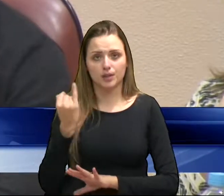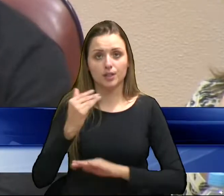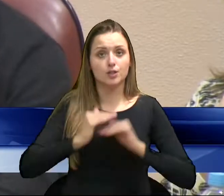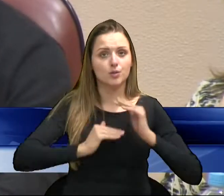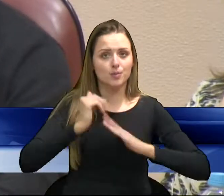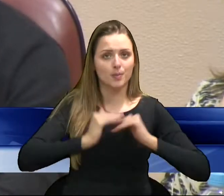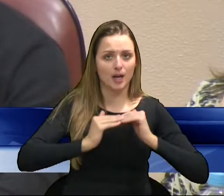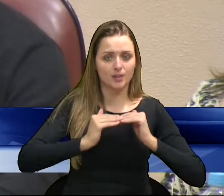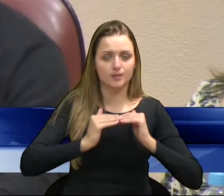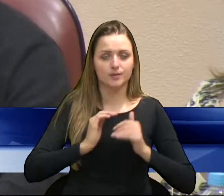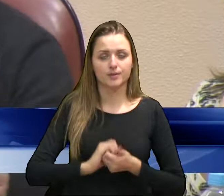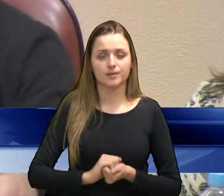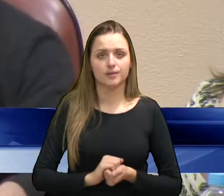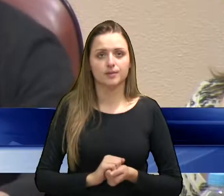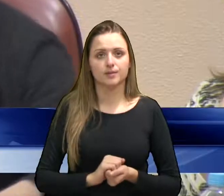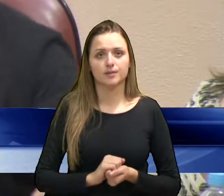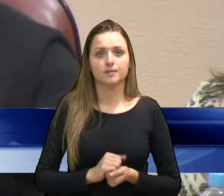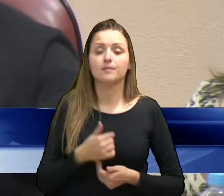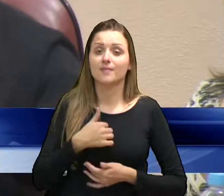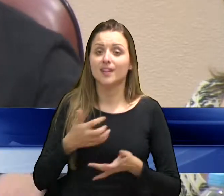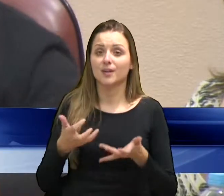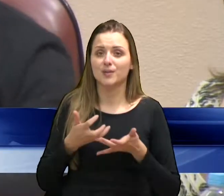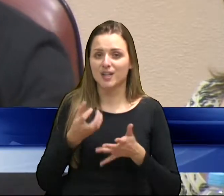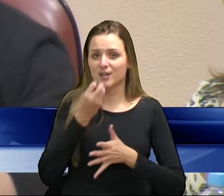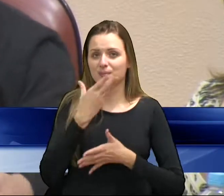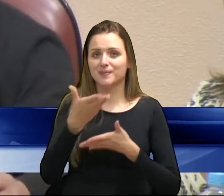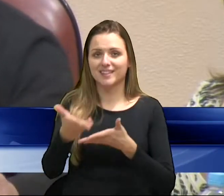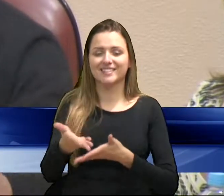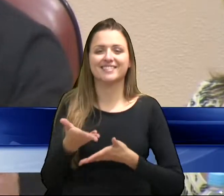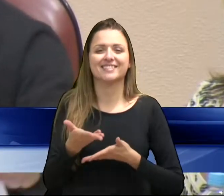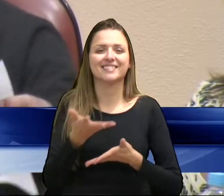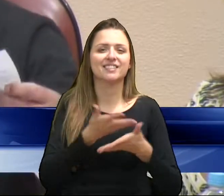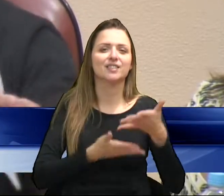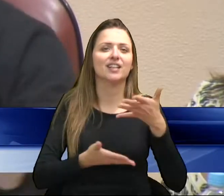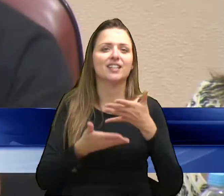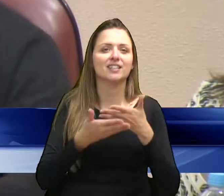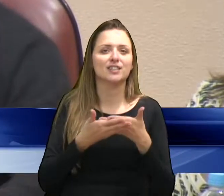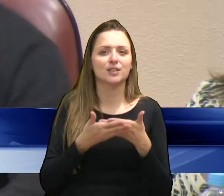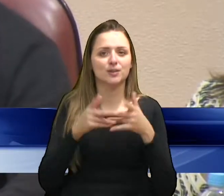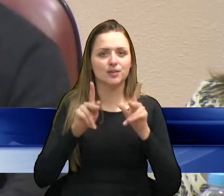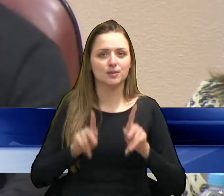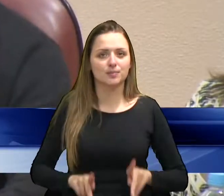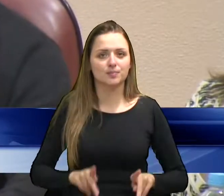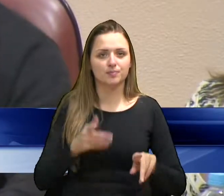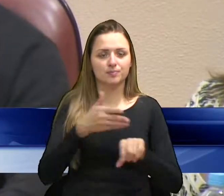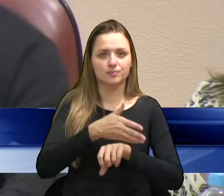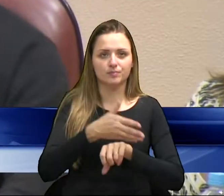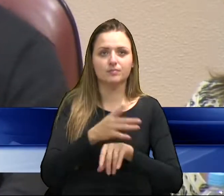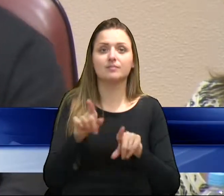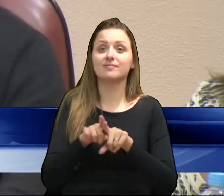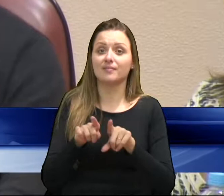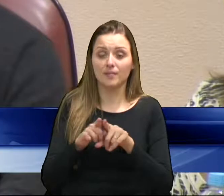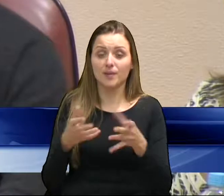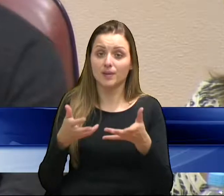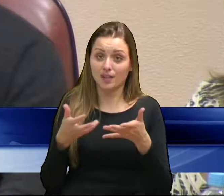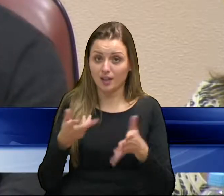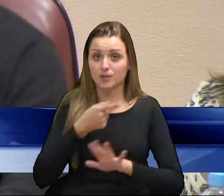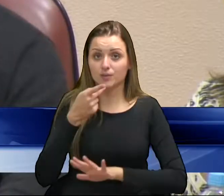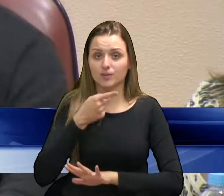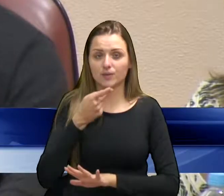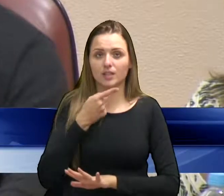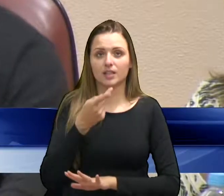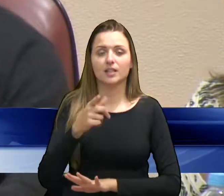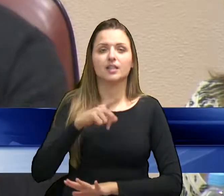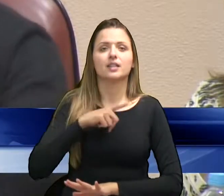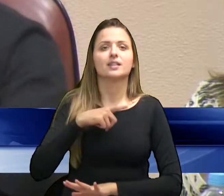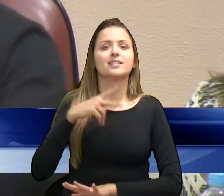construção. Então, quero dar aqui as boas-vindas a todos os participantes. Também quero dizer que temos